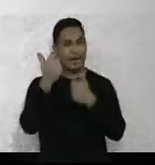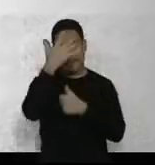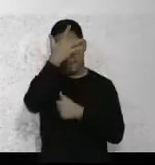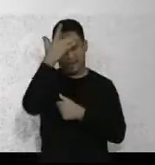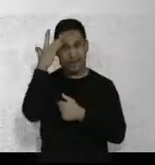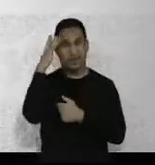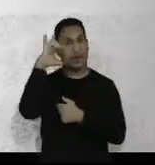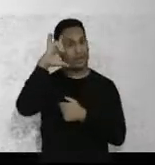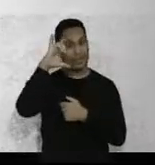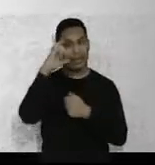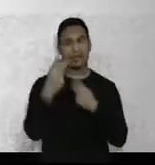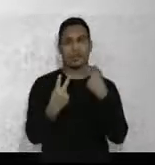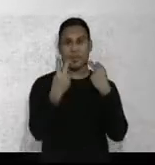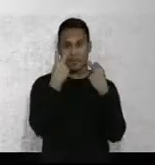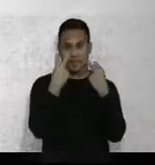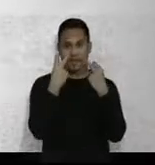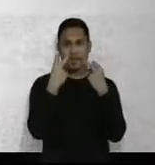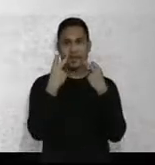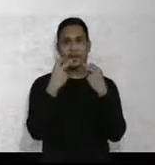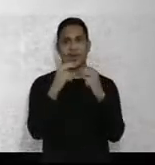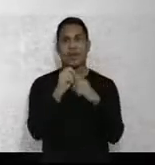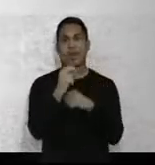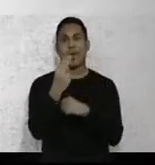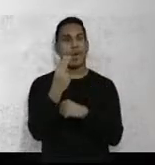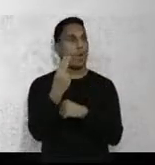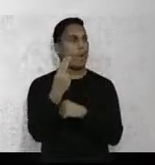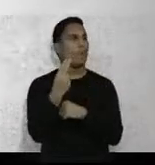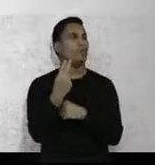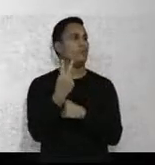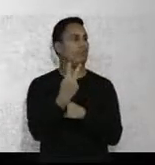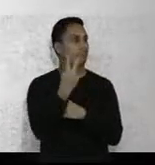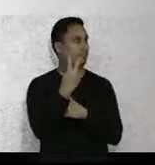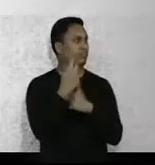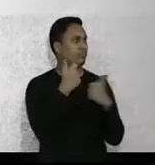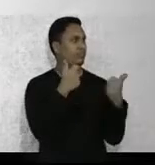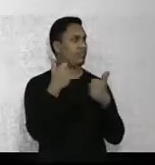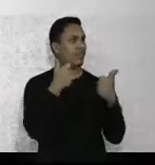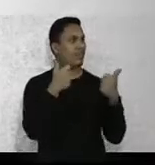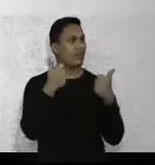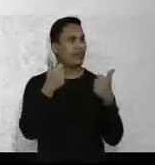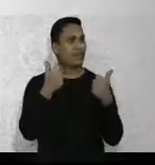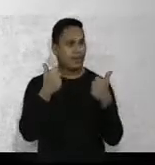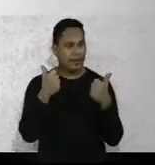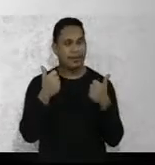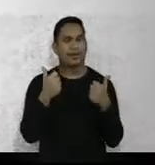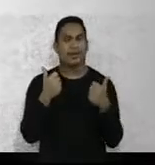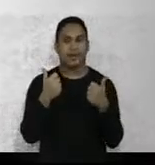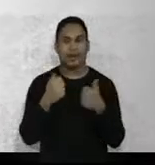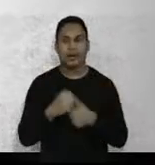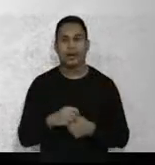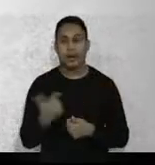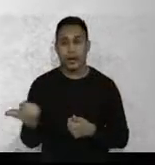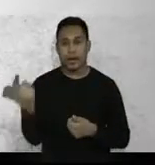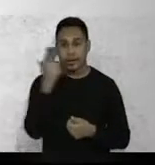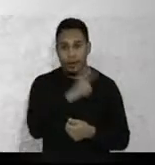pessoal daqui mesmo, me fala se está me vendo. Tá falando. Deu certo?